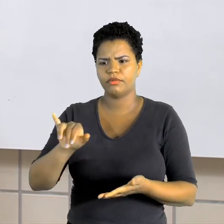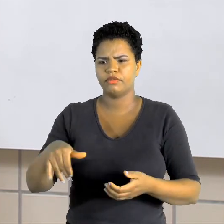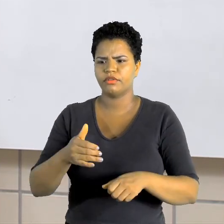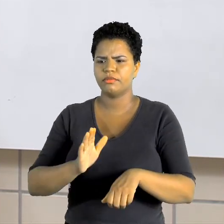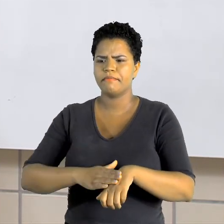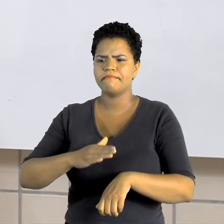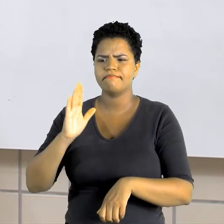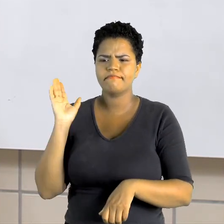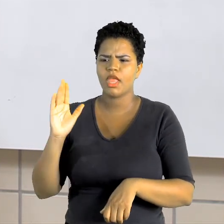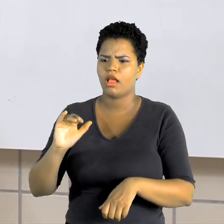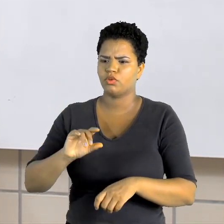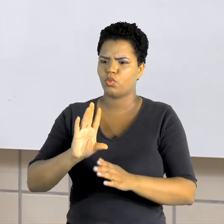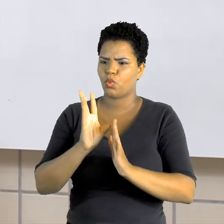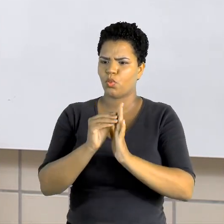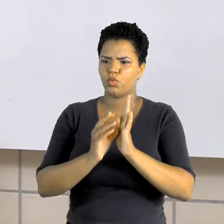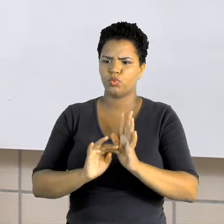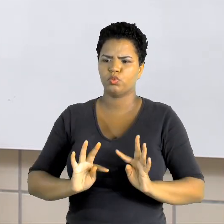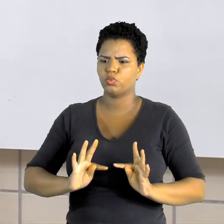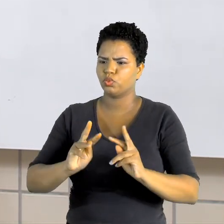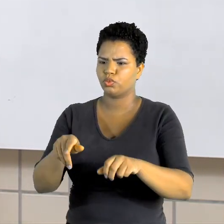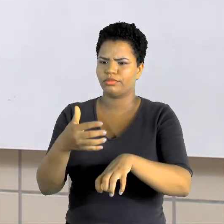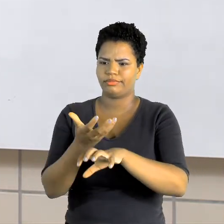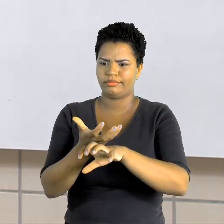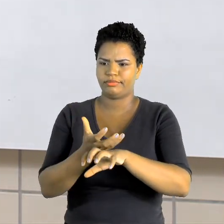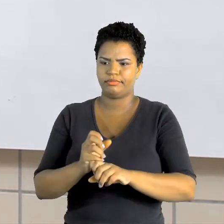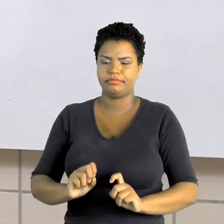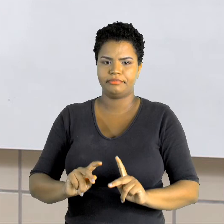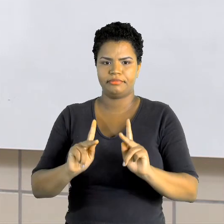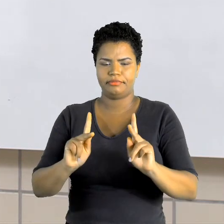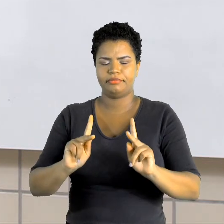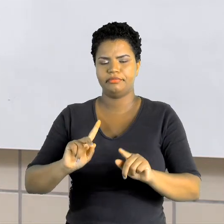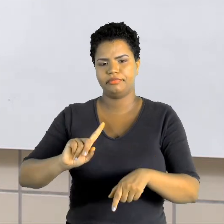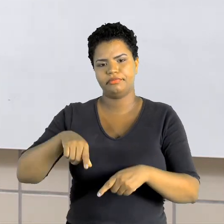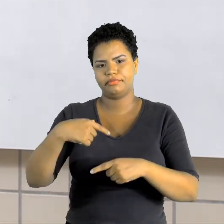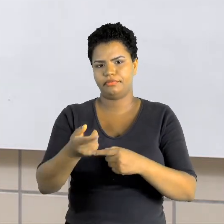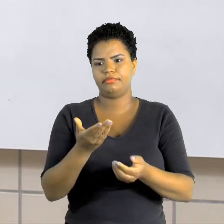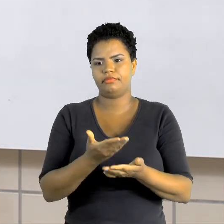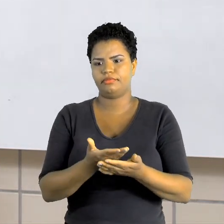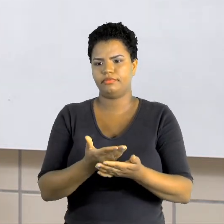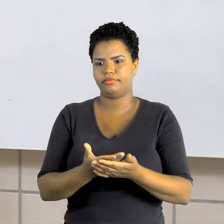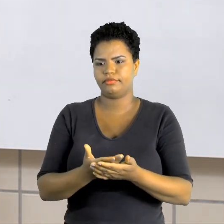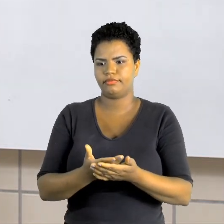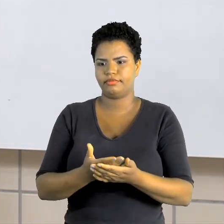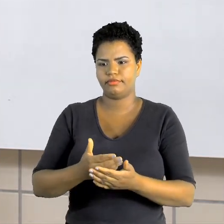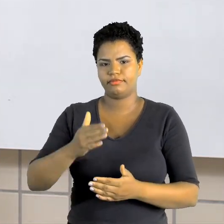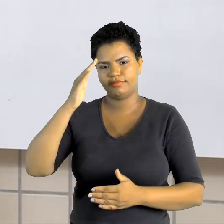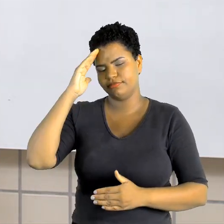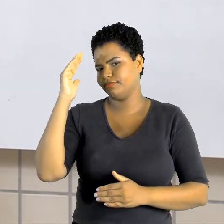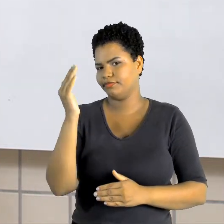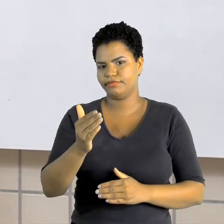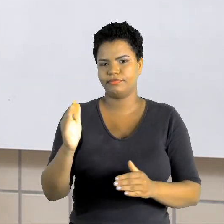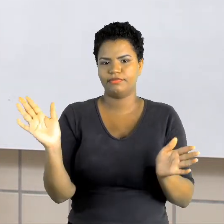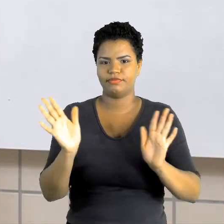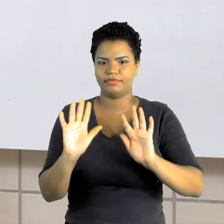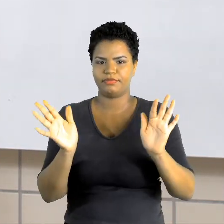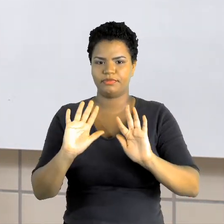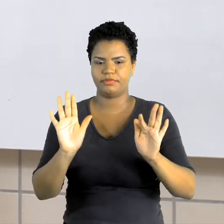conteúdo de todas as disciplinas. Ok, guys? Até a próxima aula. Take care. Bye, bye.